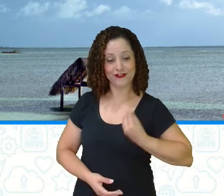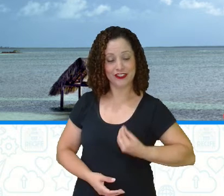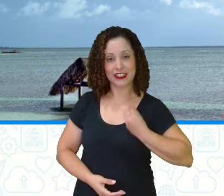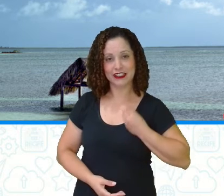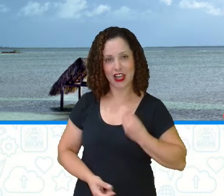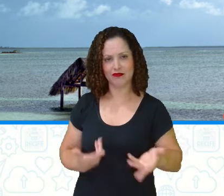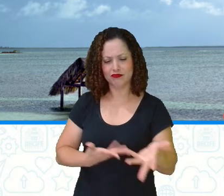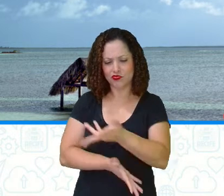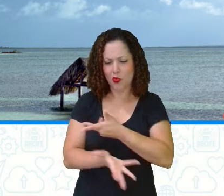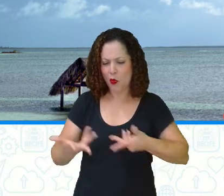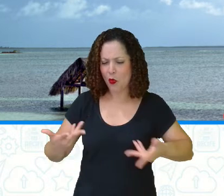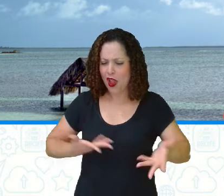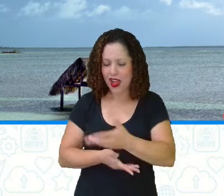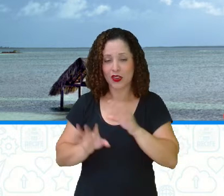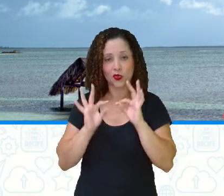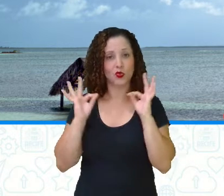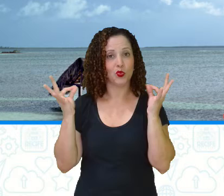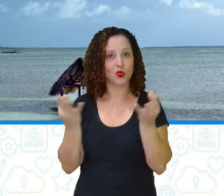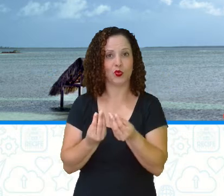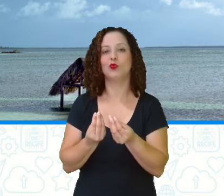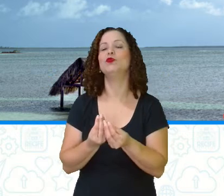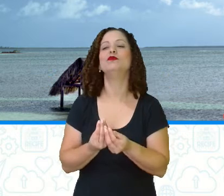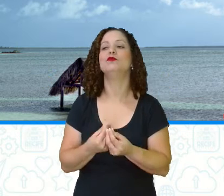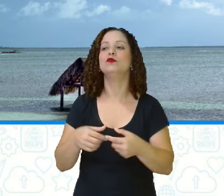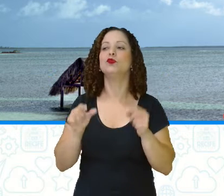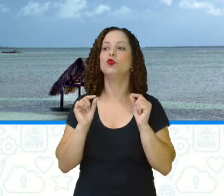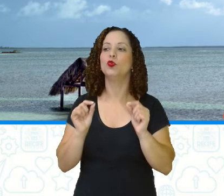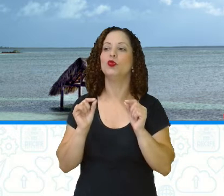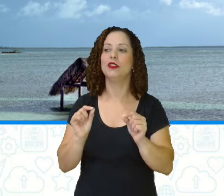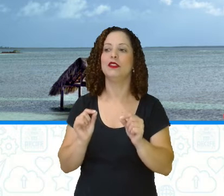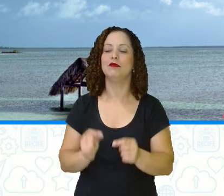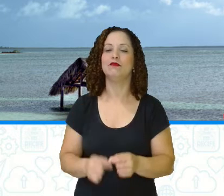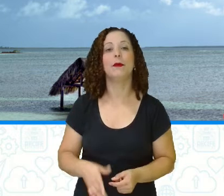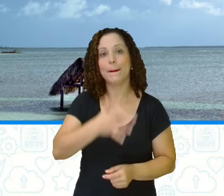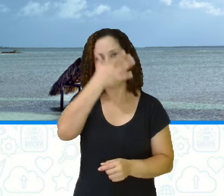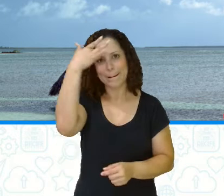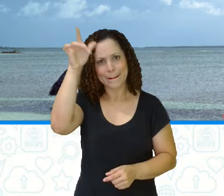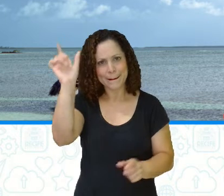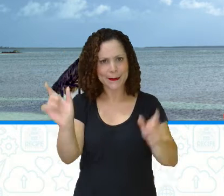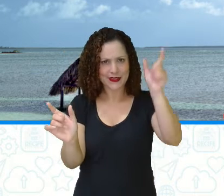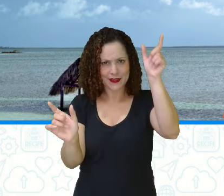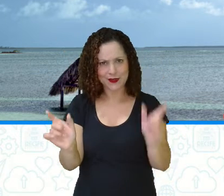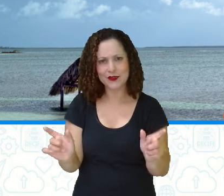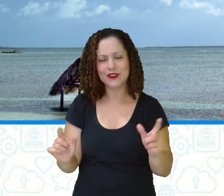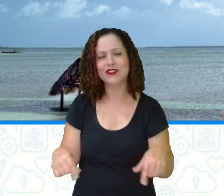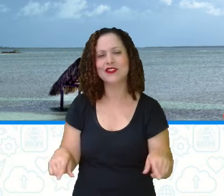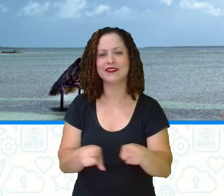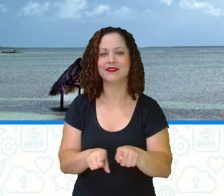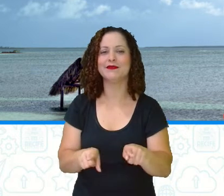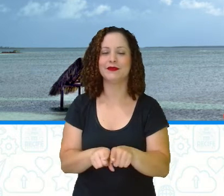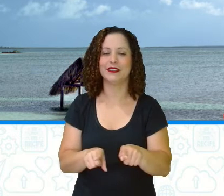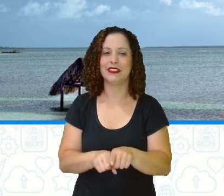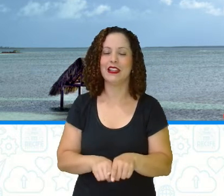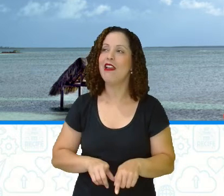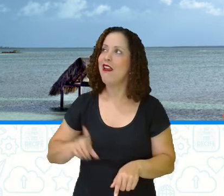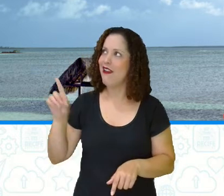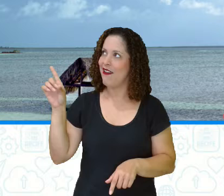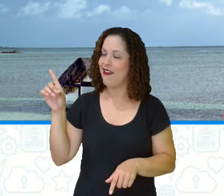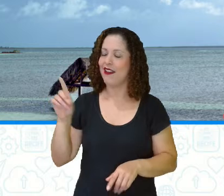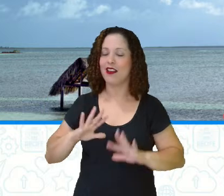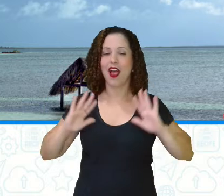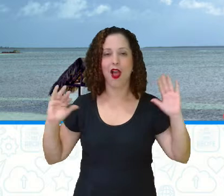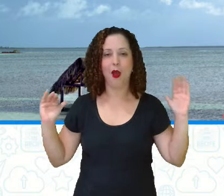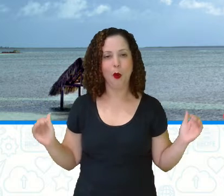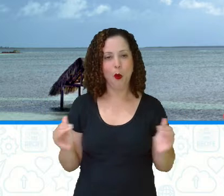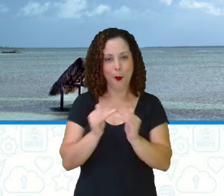envolvendo todos os seres que habitam no planeta e que inclui, obviamente, os seres humanos. A biosfera só pode existir a partir da